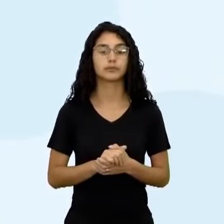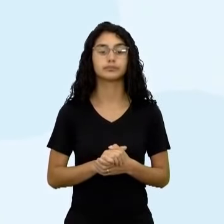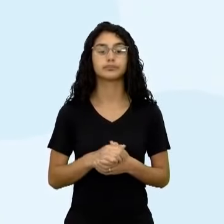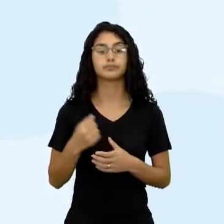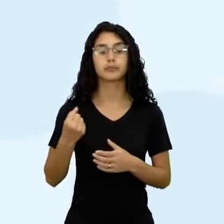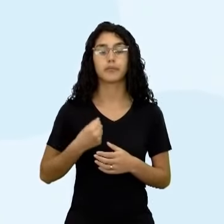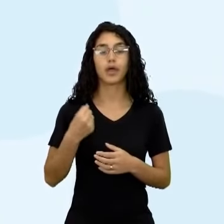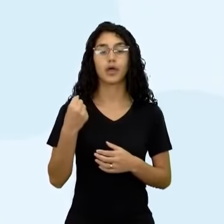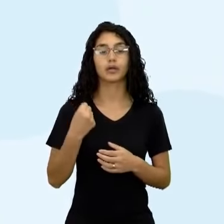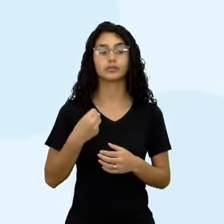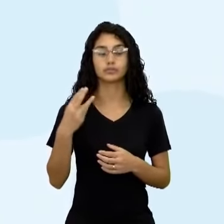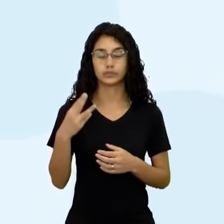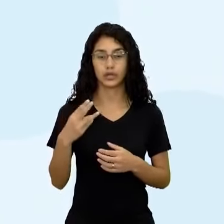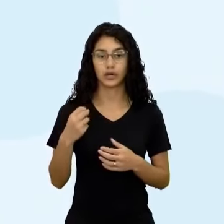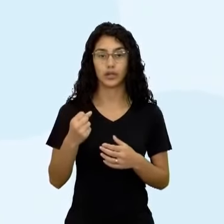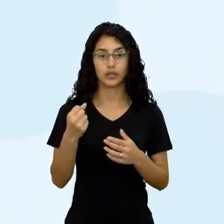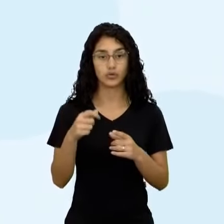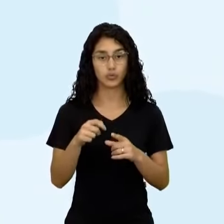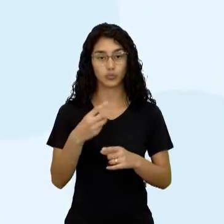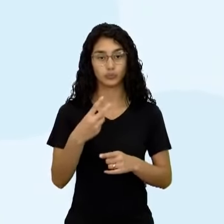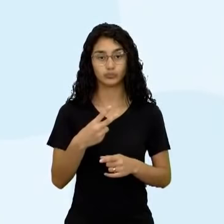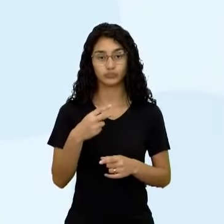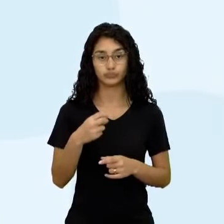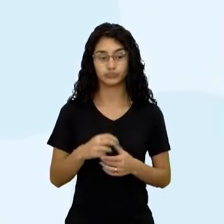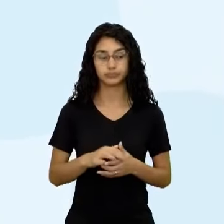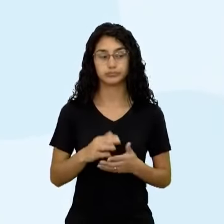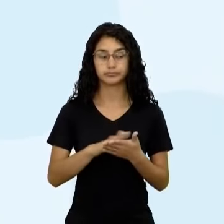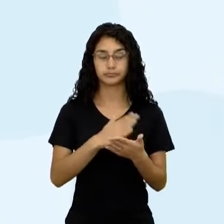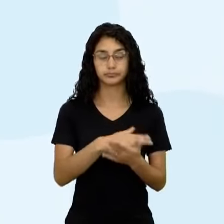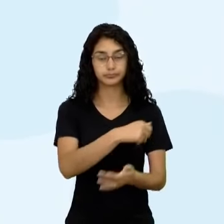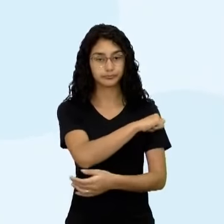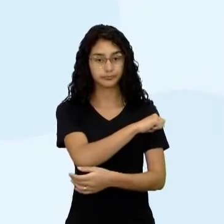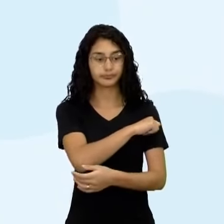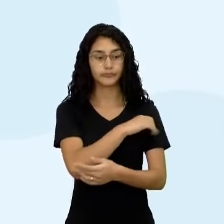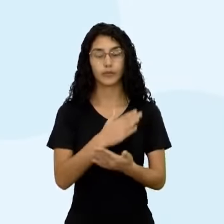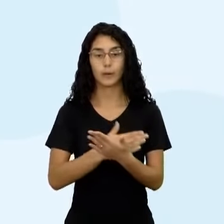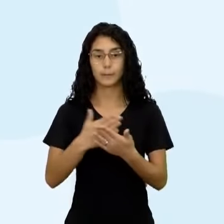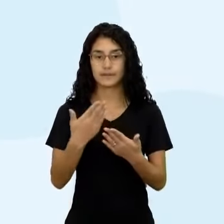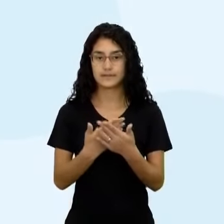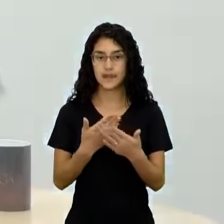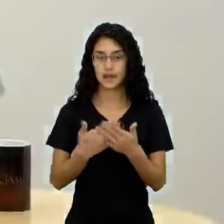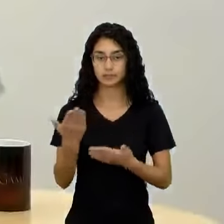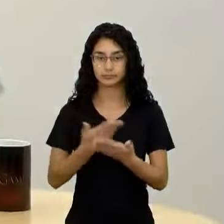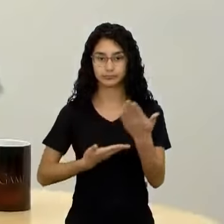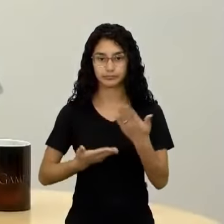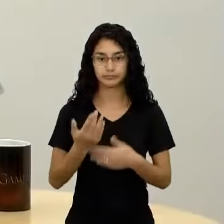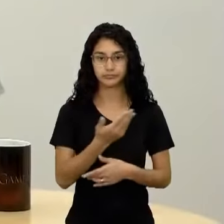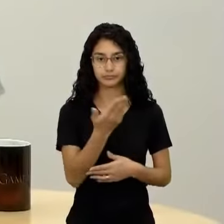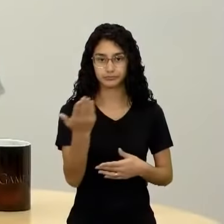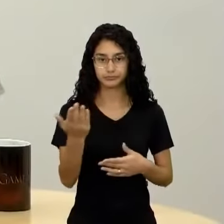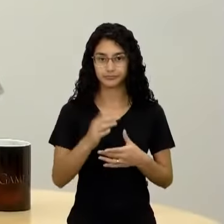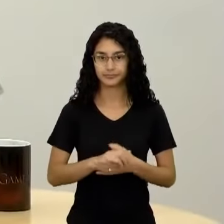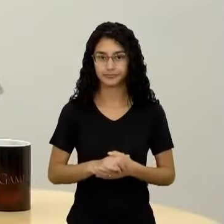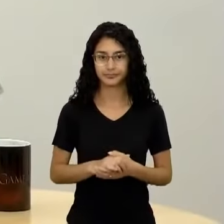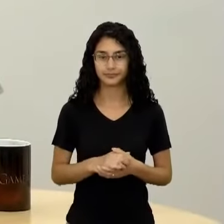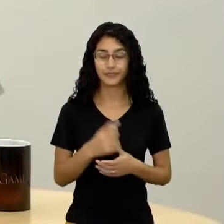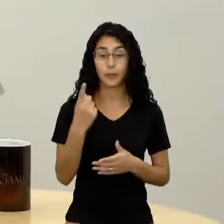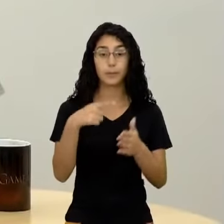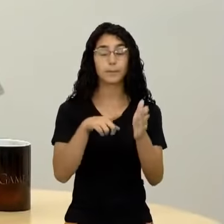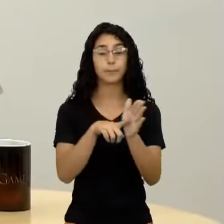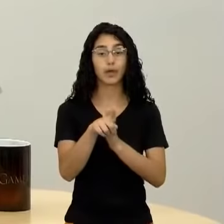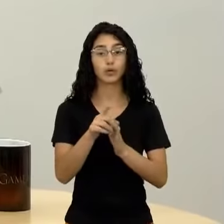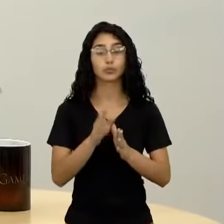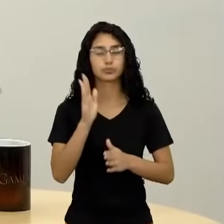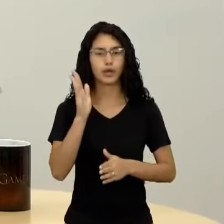e 21 do volume 3 caderno do aluno vamos começar a nossa aula com a participação de vocês vou mandar aí uma pergunta